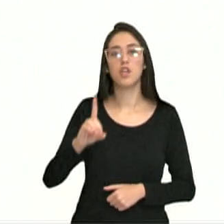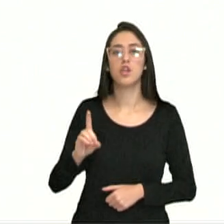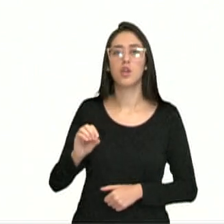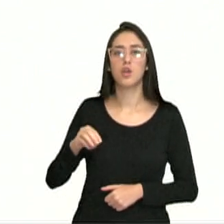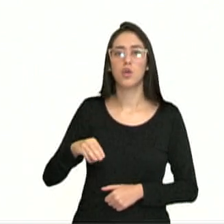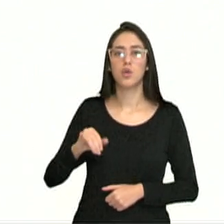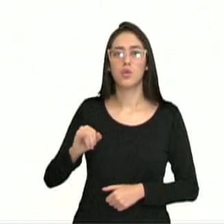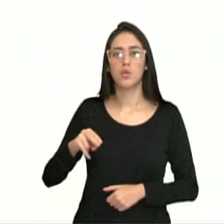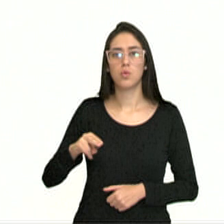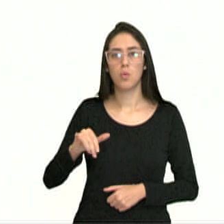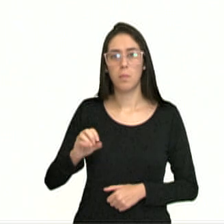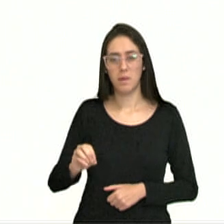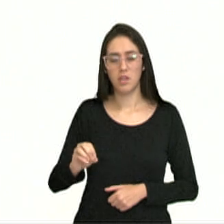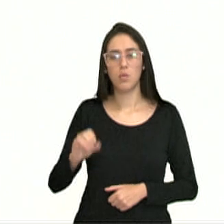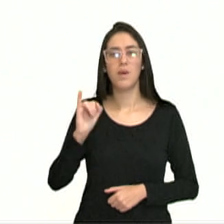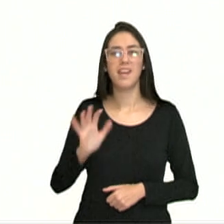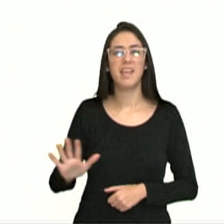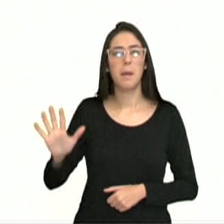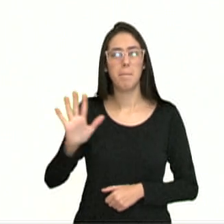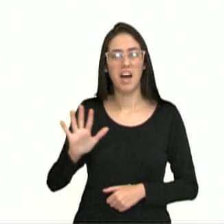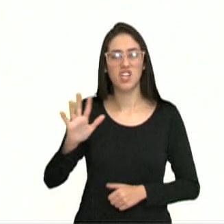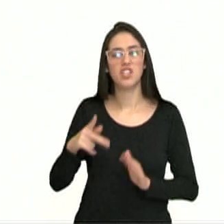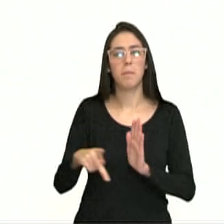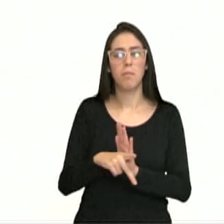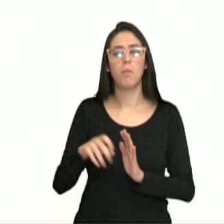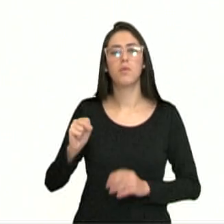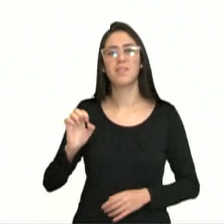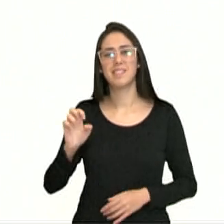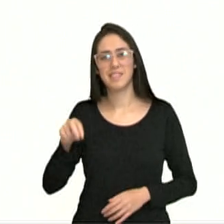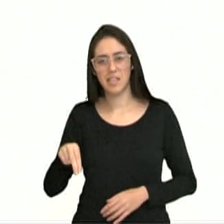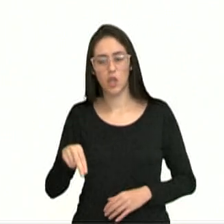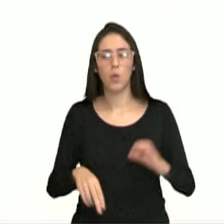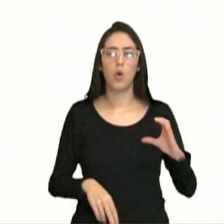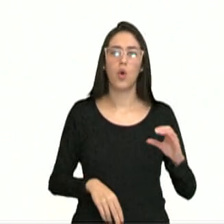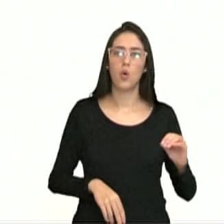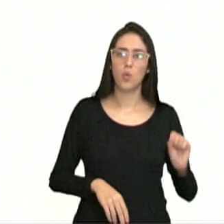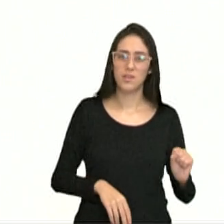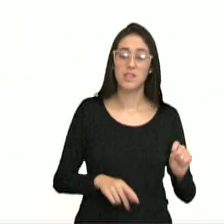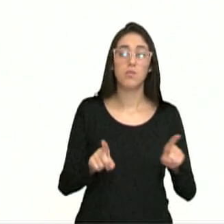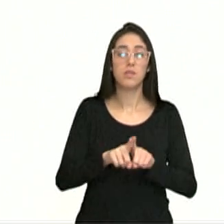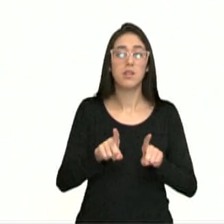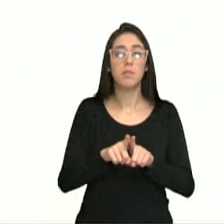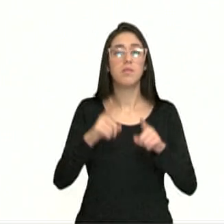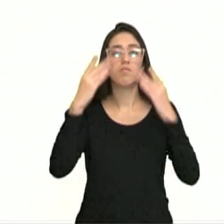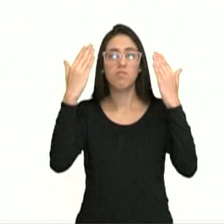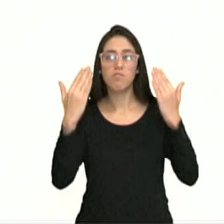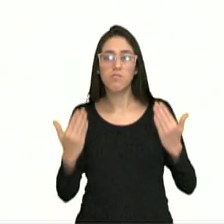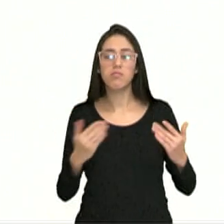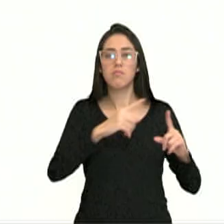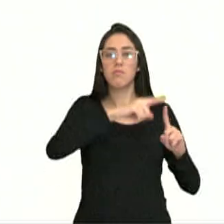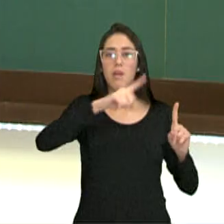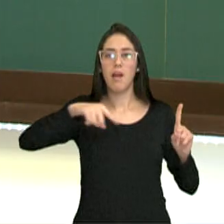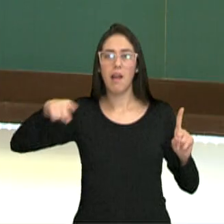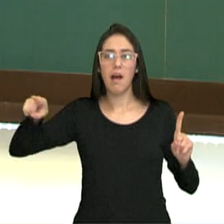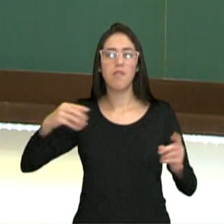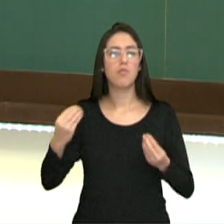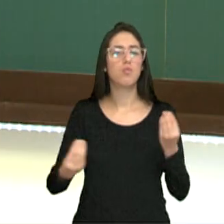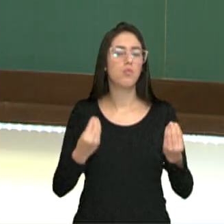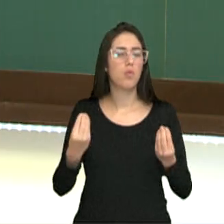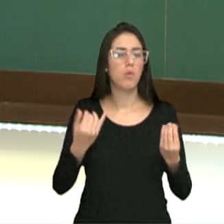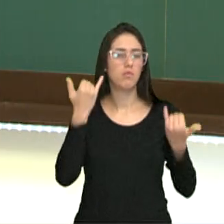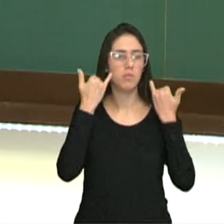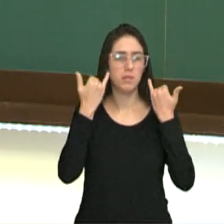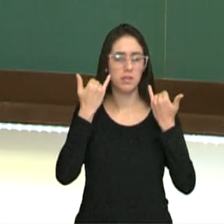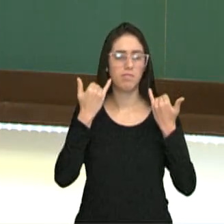função seno e cosseno. E também a gente vai analisar o gráfico das funções seno e